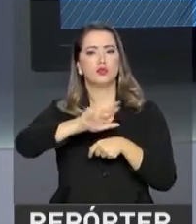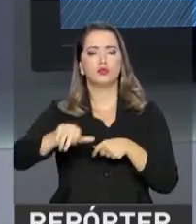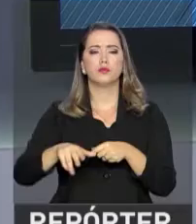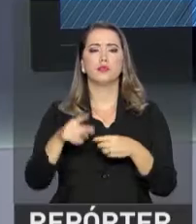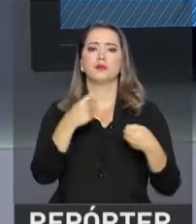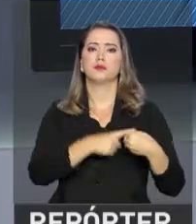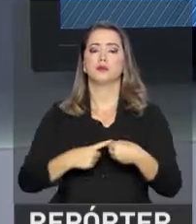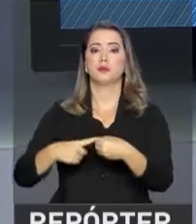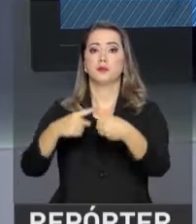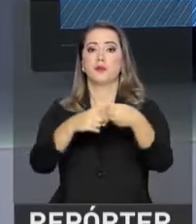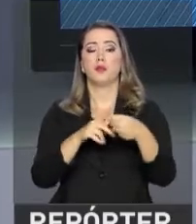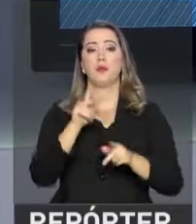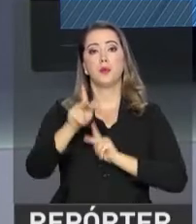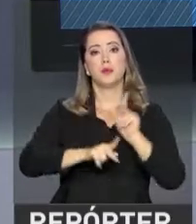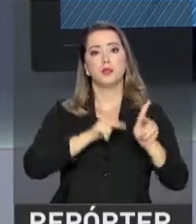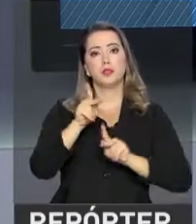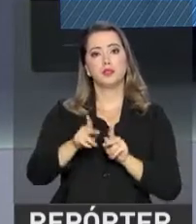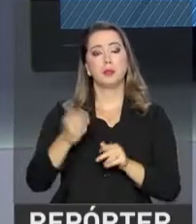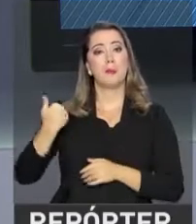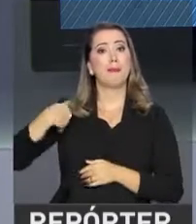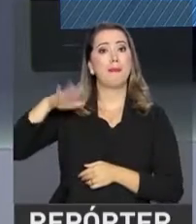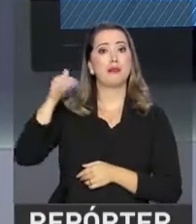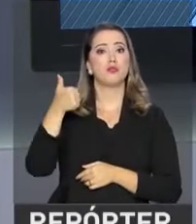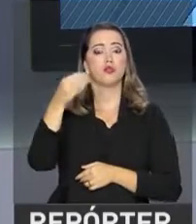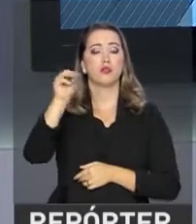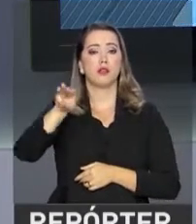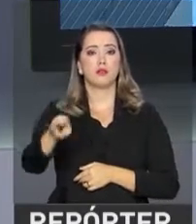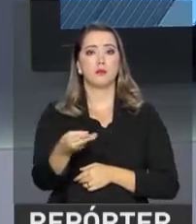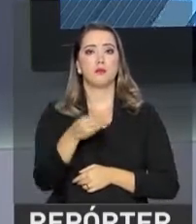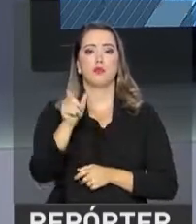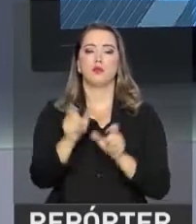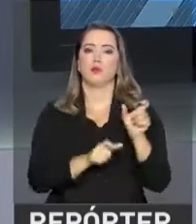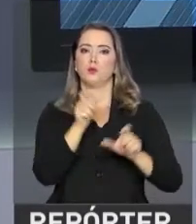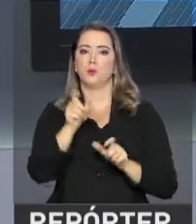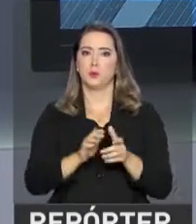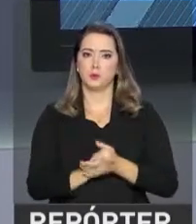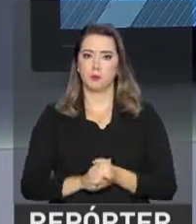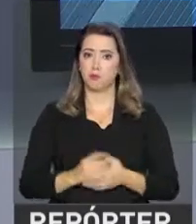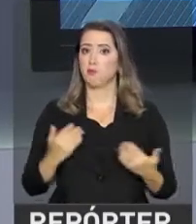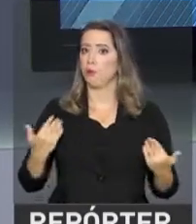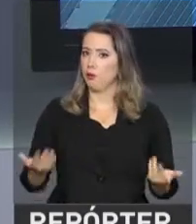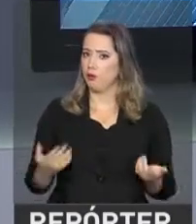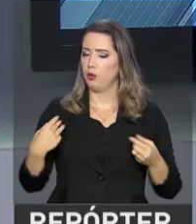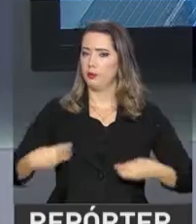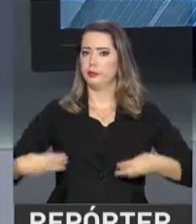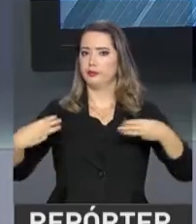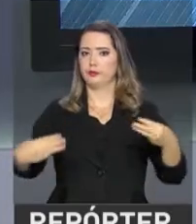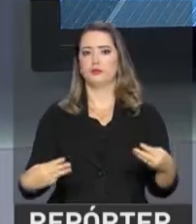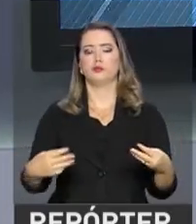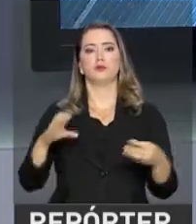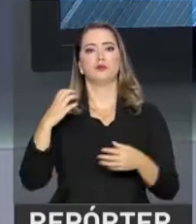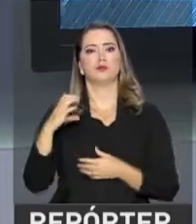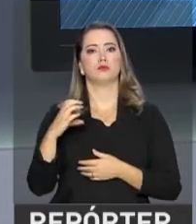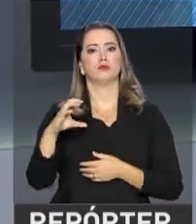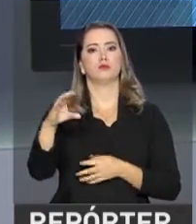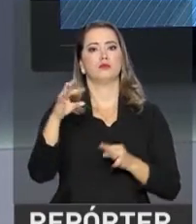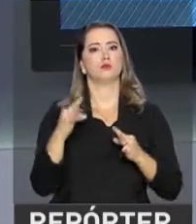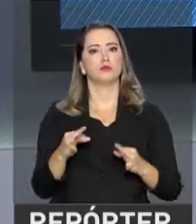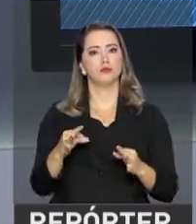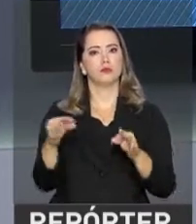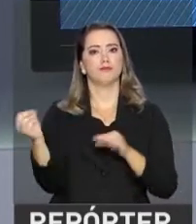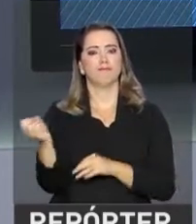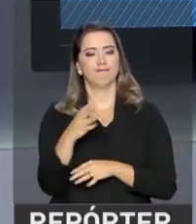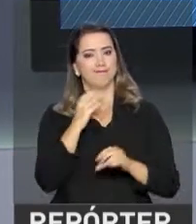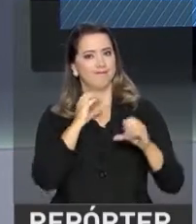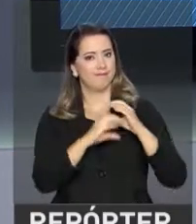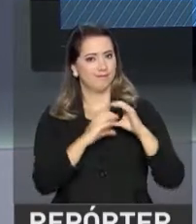paraíba a população atendida ultrapassa 10 milhões de habitantes de acordo com o ministério da ciência tecnologia e inovações